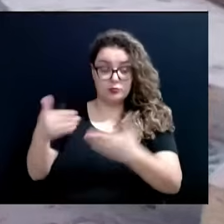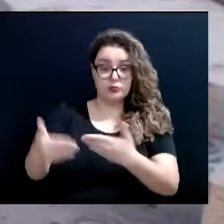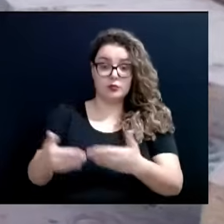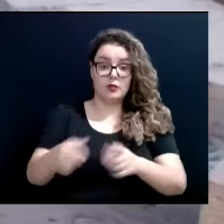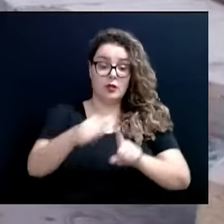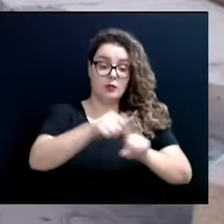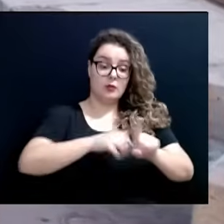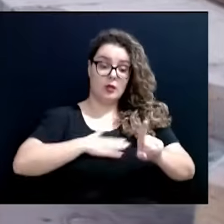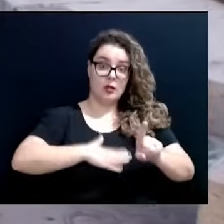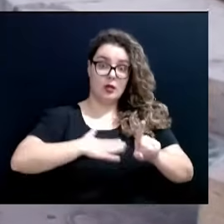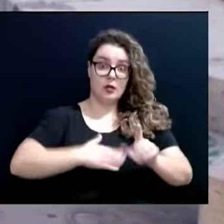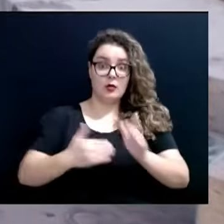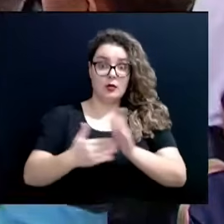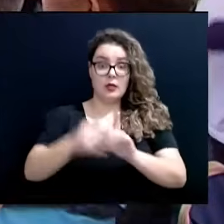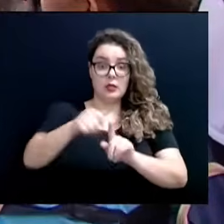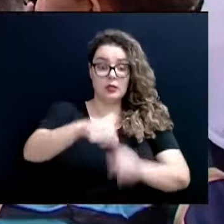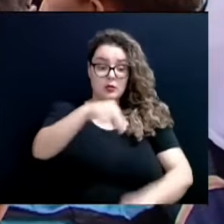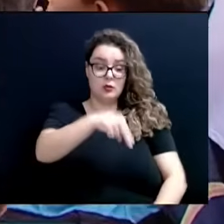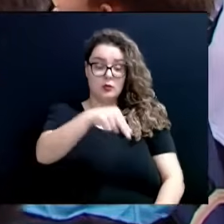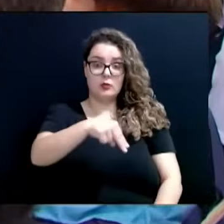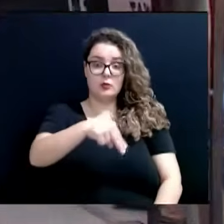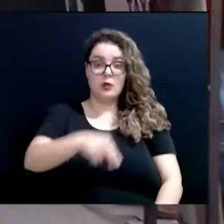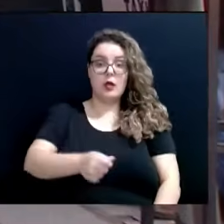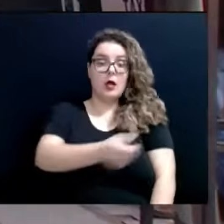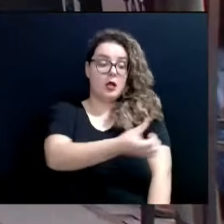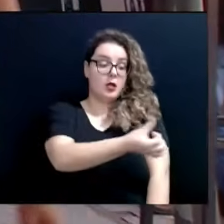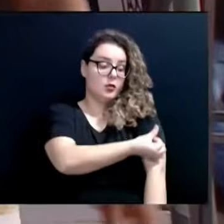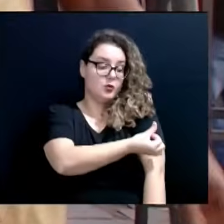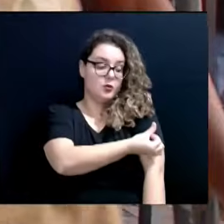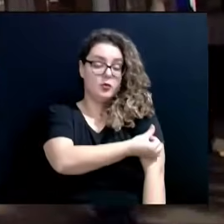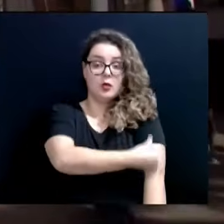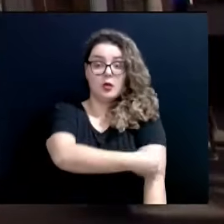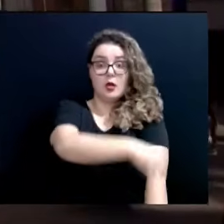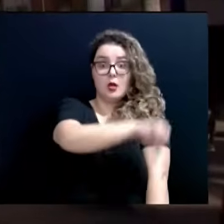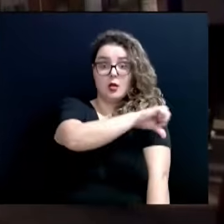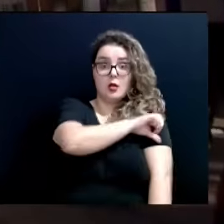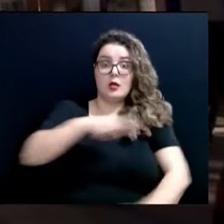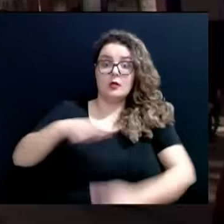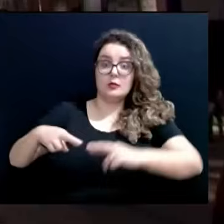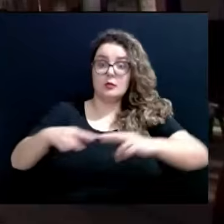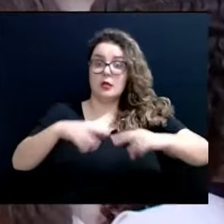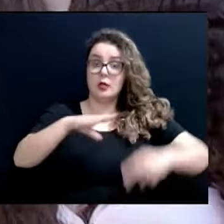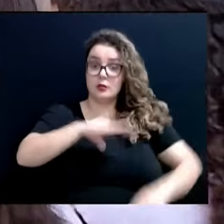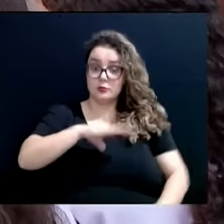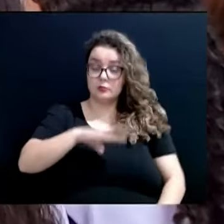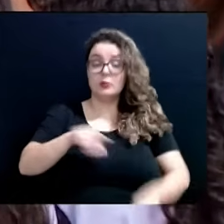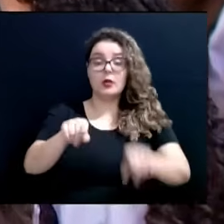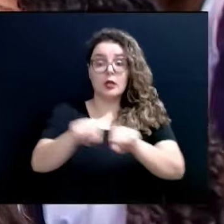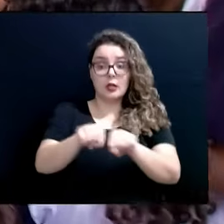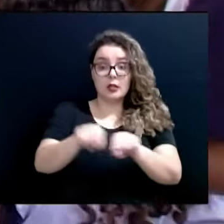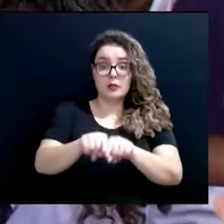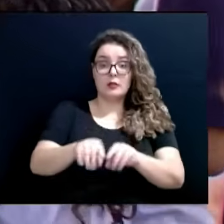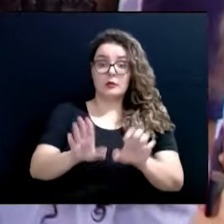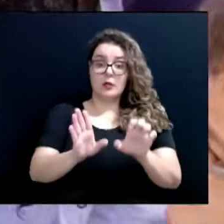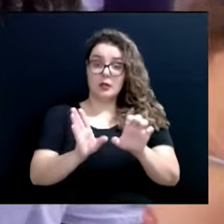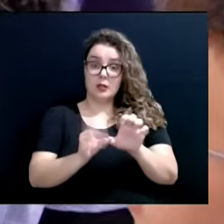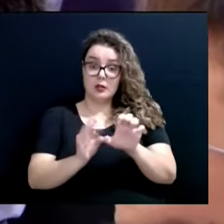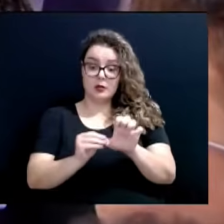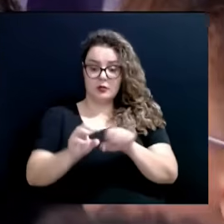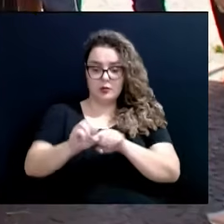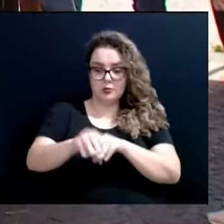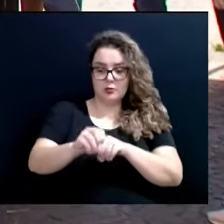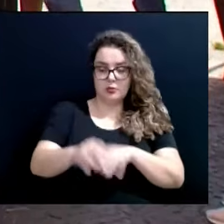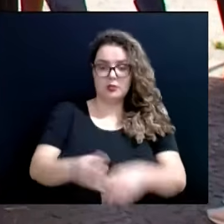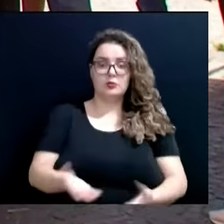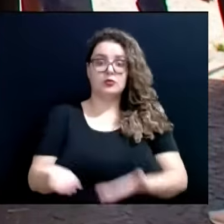novembro, alunos do 6º ao 9º ano da rede municipal e também da EJA, a Educação de Jovens e